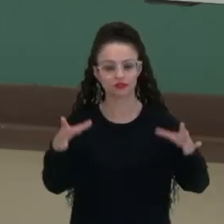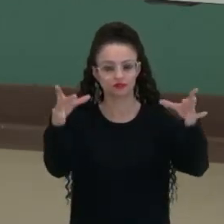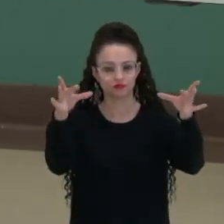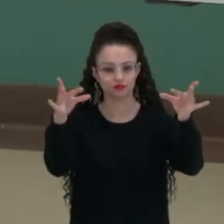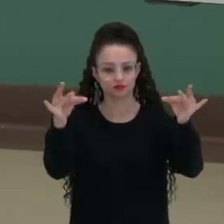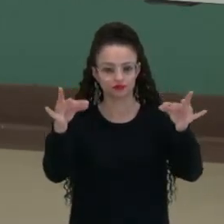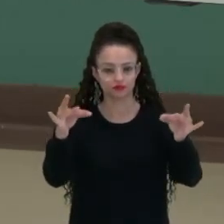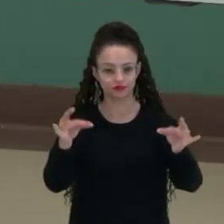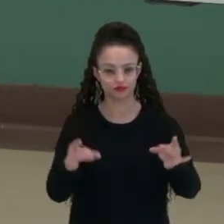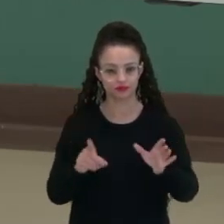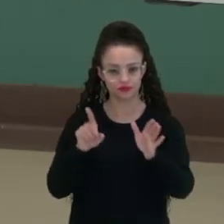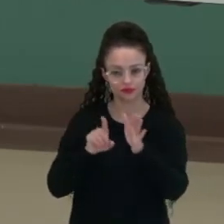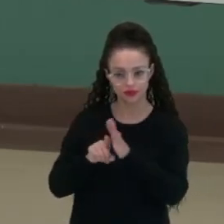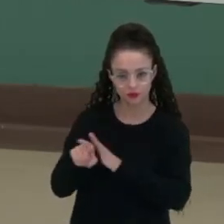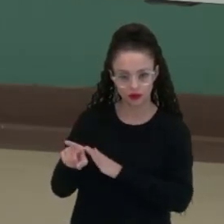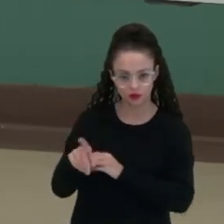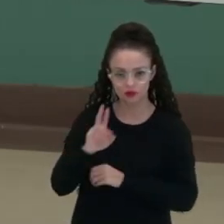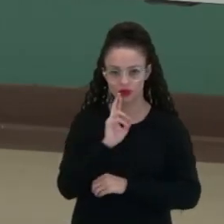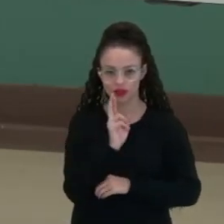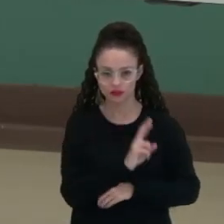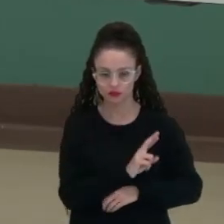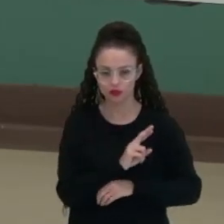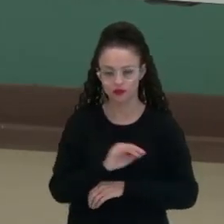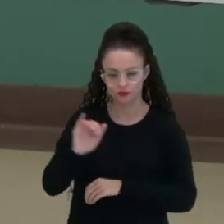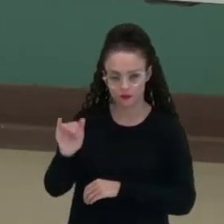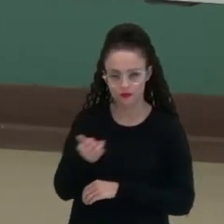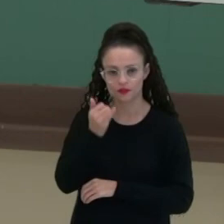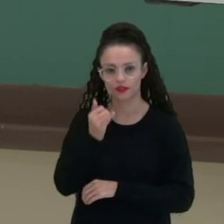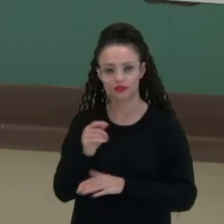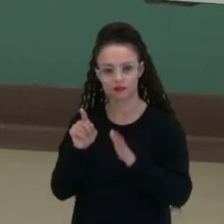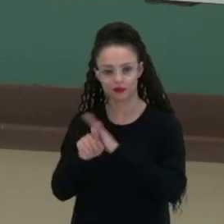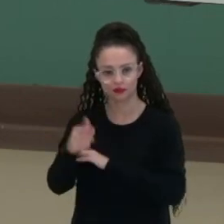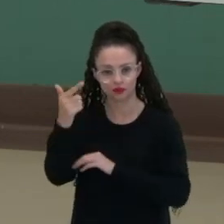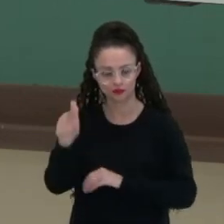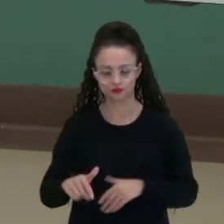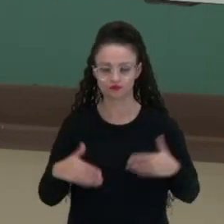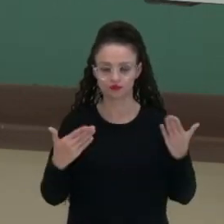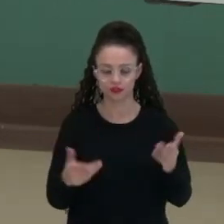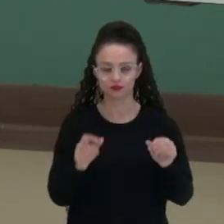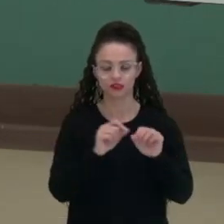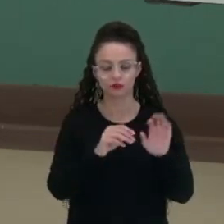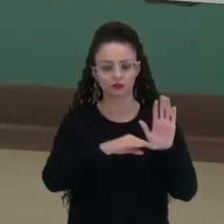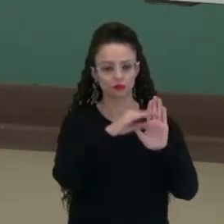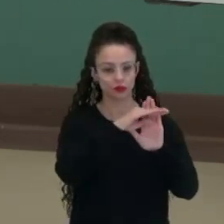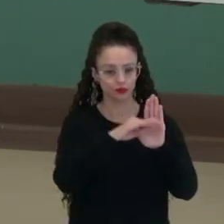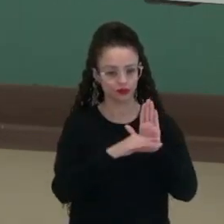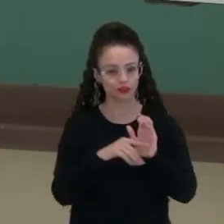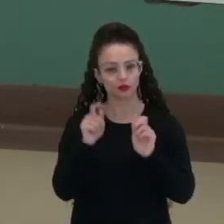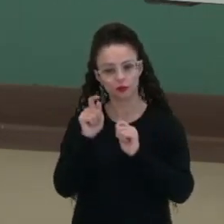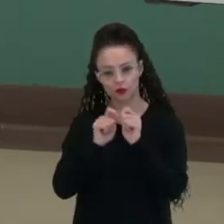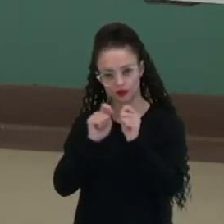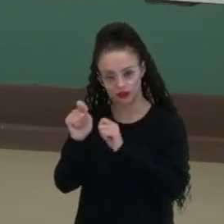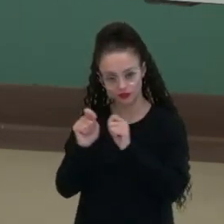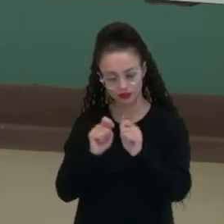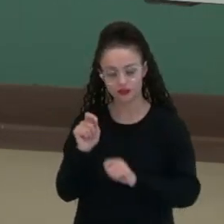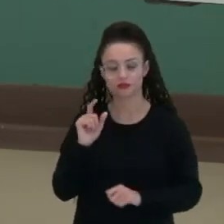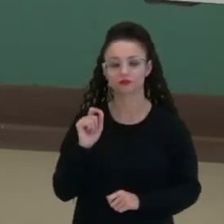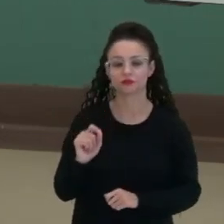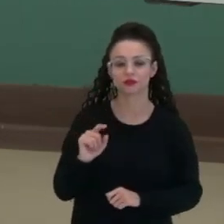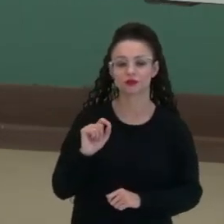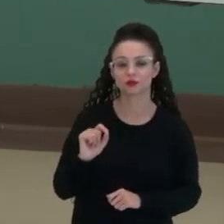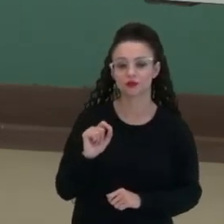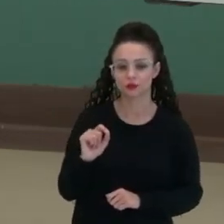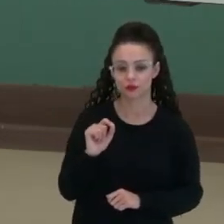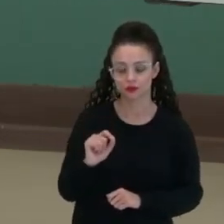detalhes da pergunta engajada em outra pergunta. Produzimos então um roteiro para uma entrevista oral, levando em consideração o